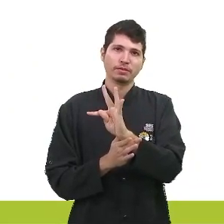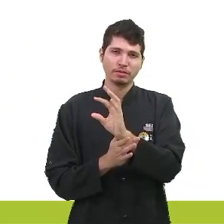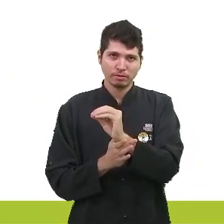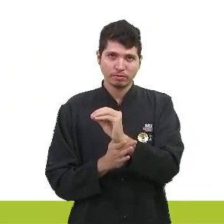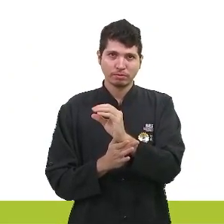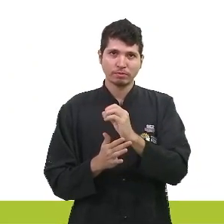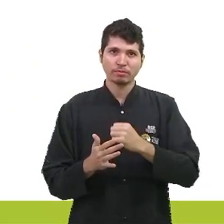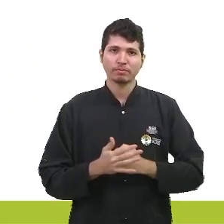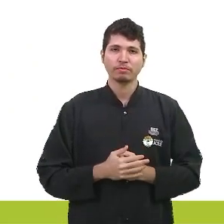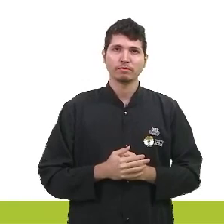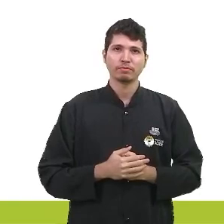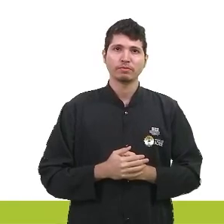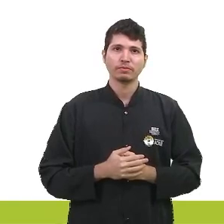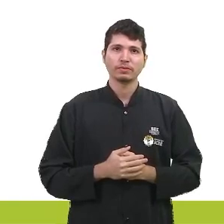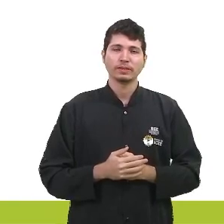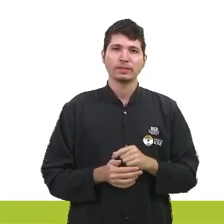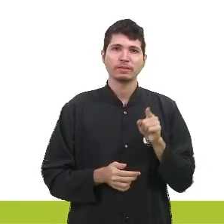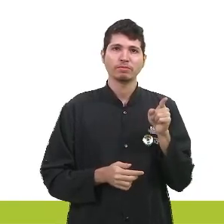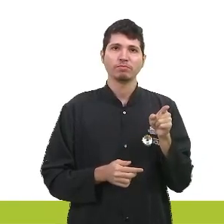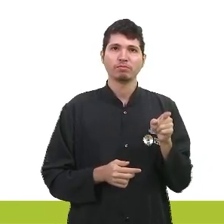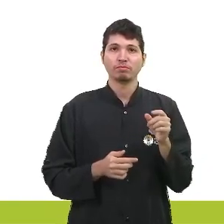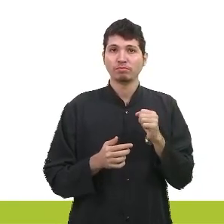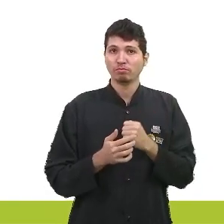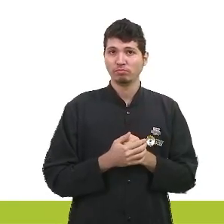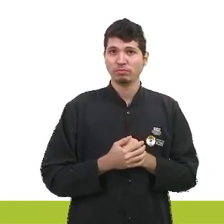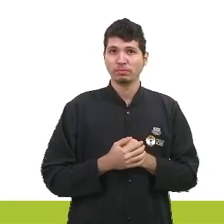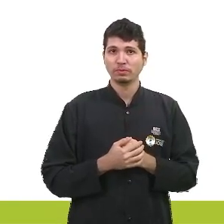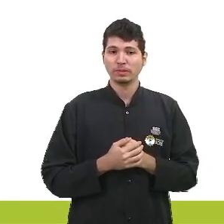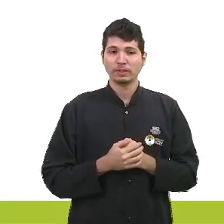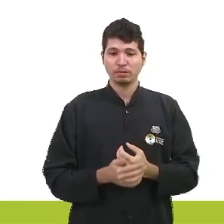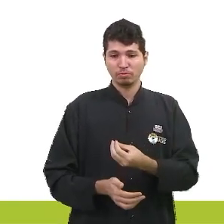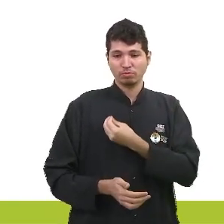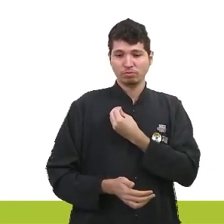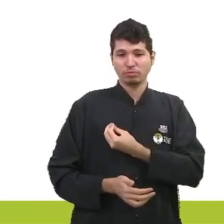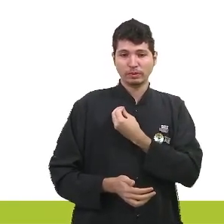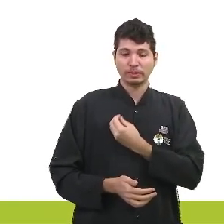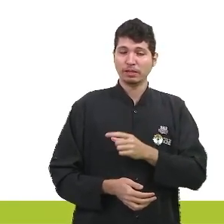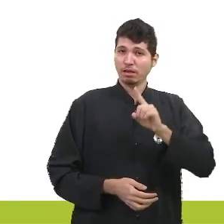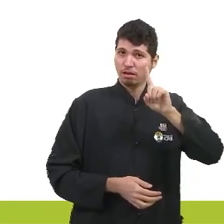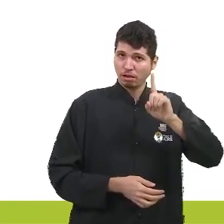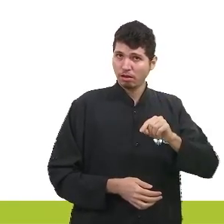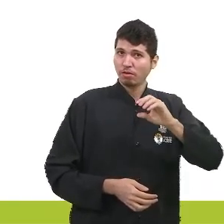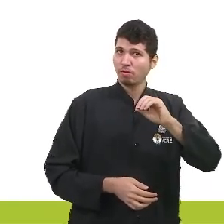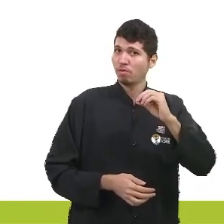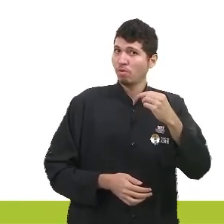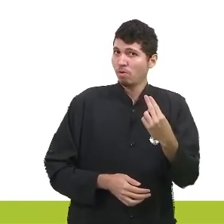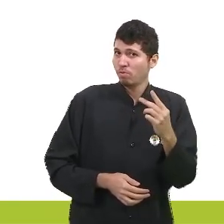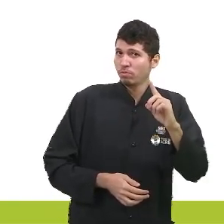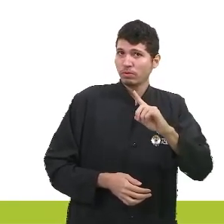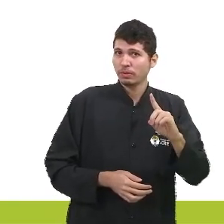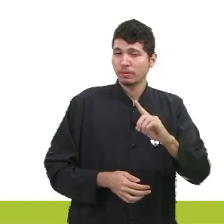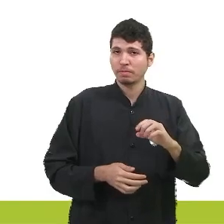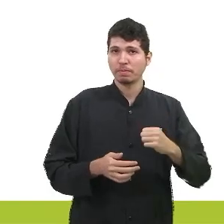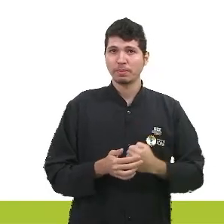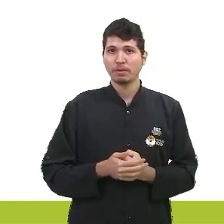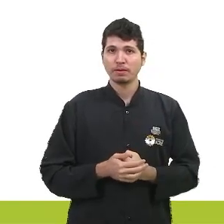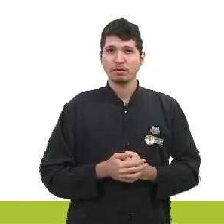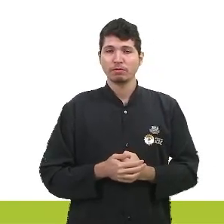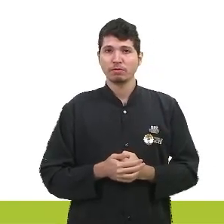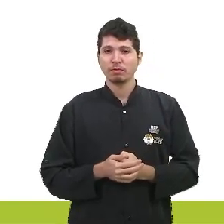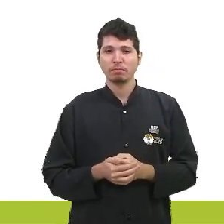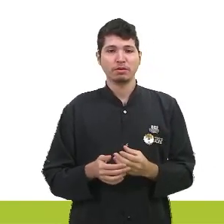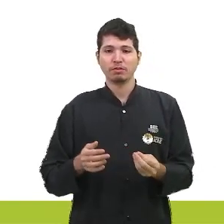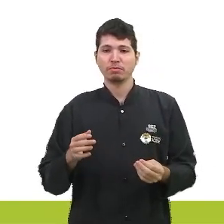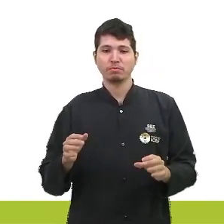eh o parm des falava o ser é o não ser não é e do nada não pode vir alguma coisa